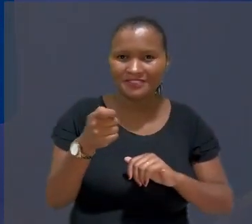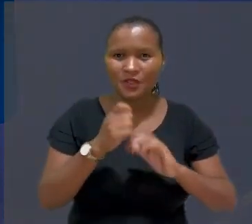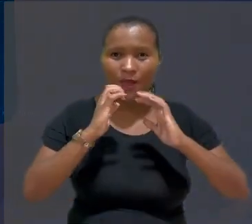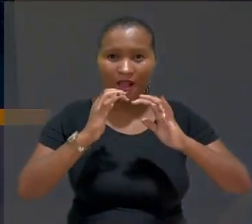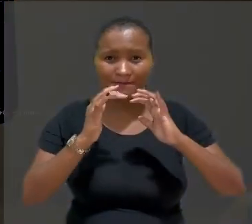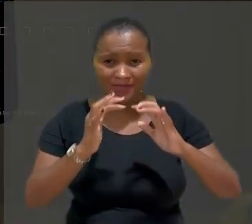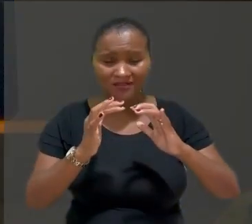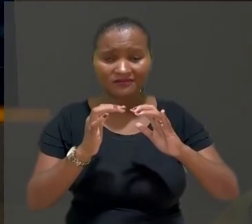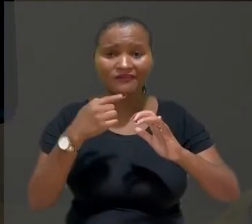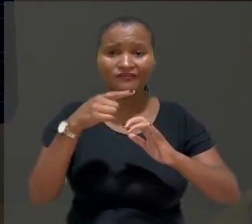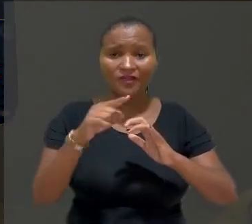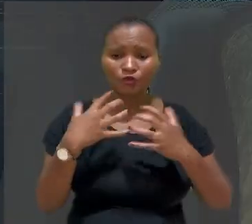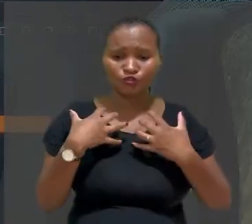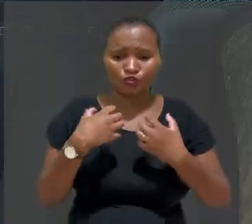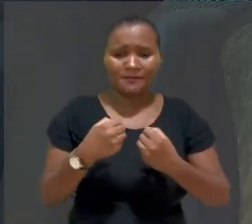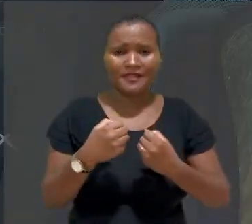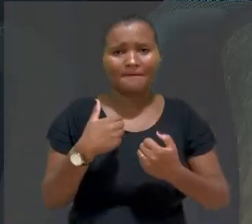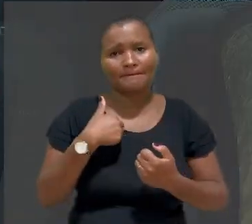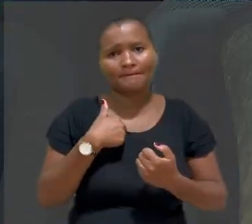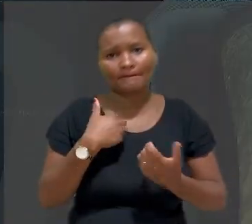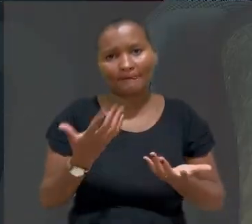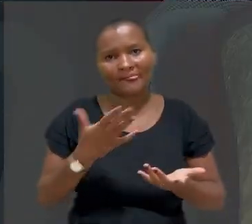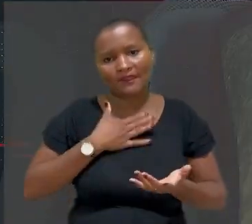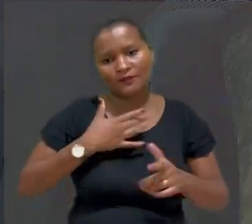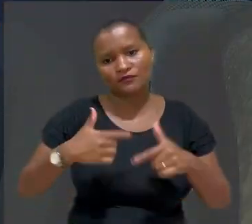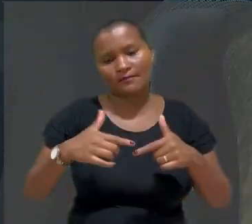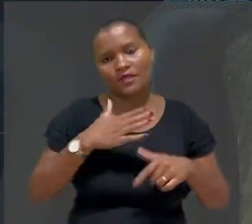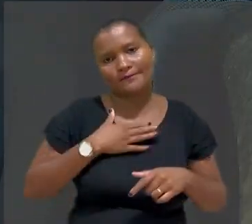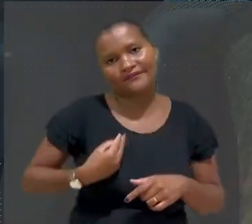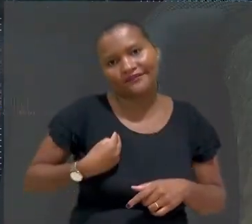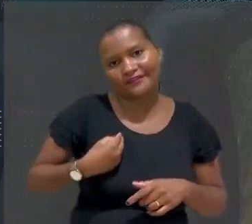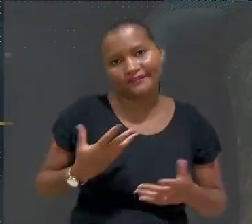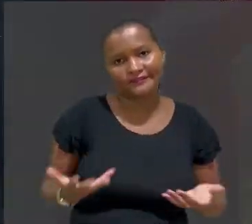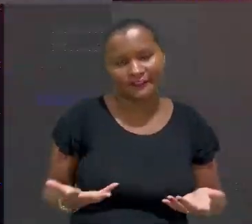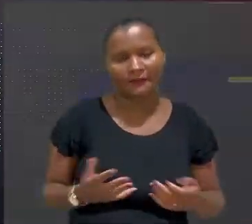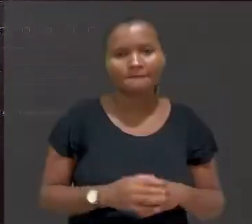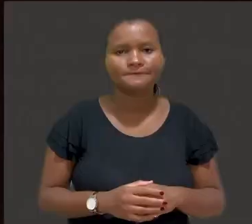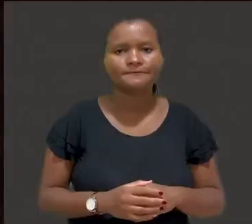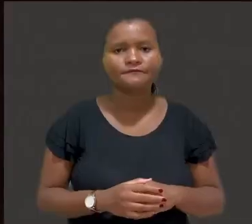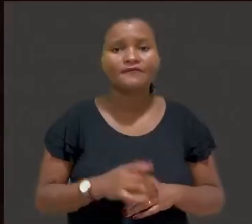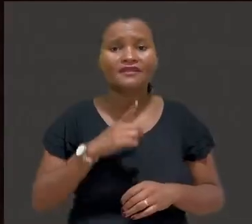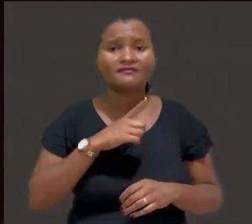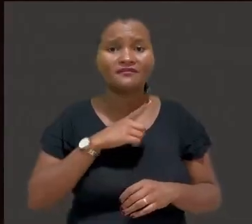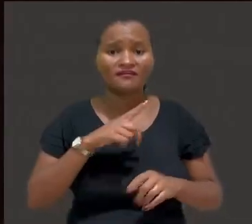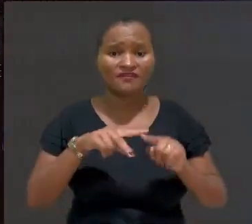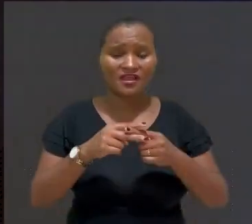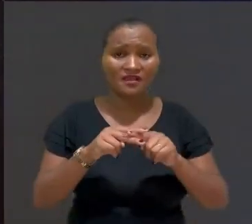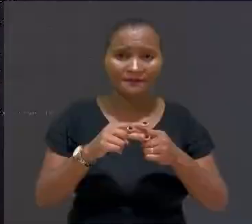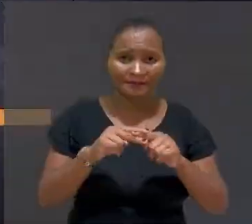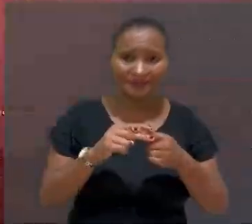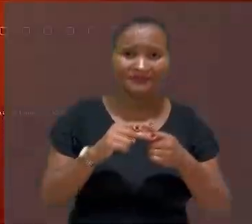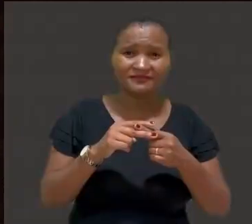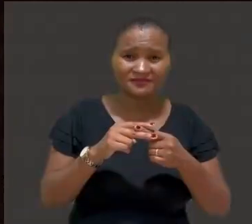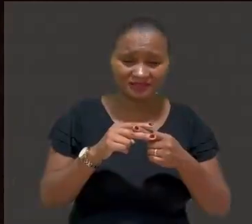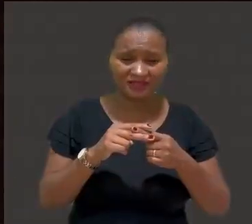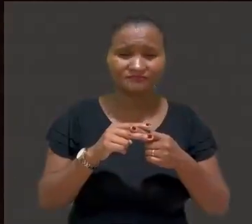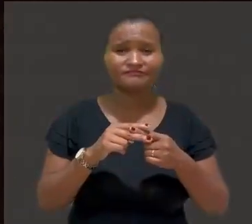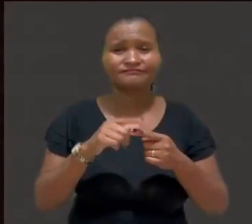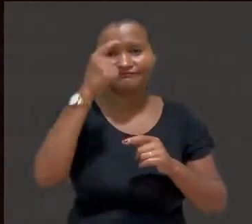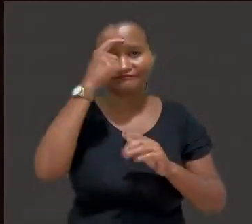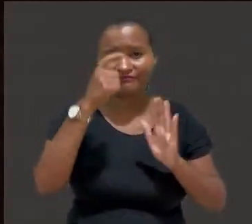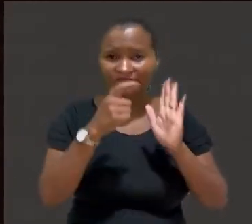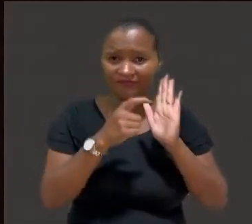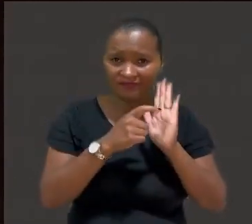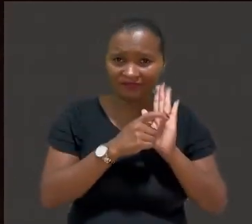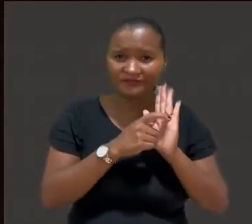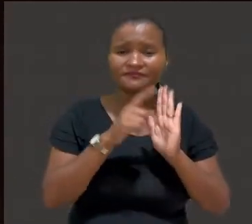a automação e as máquinas, elas vão me dominar, o meu emprego, a minha vida, tudo. Implementar ferramentas de inteligência artificial é